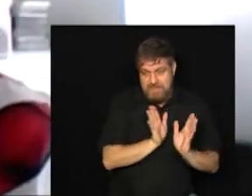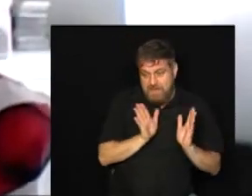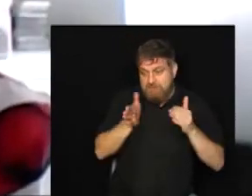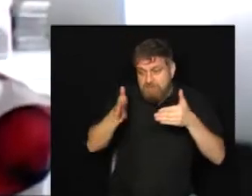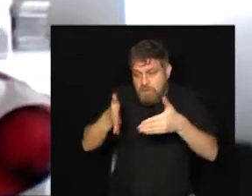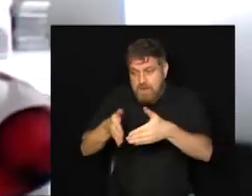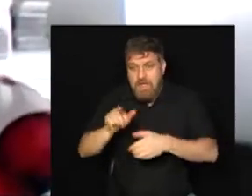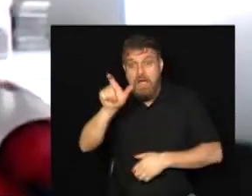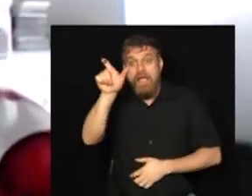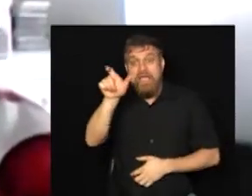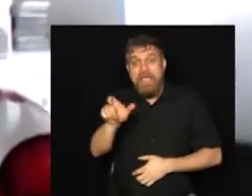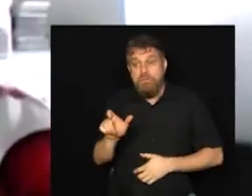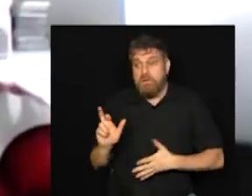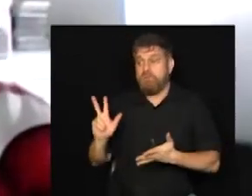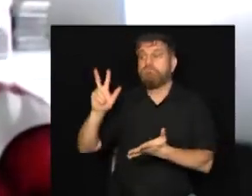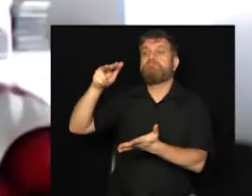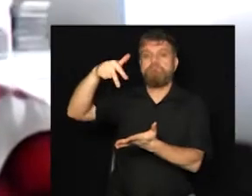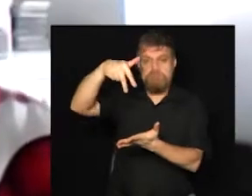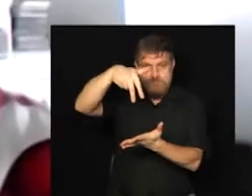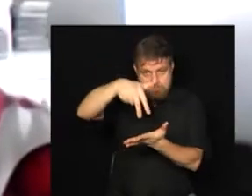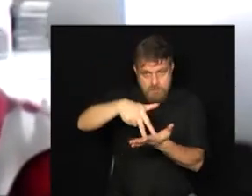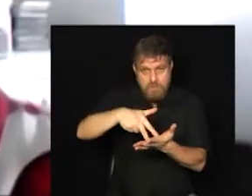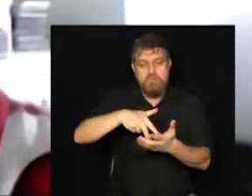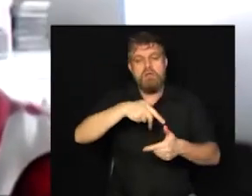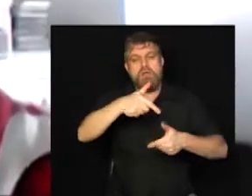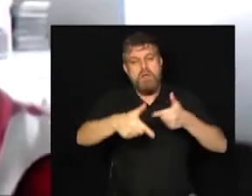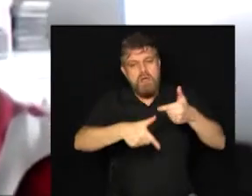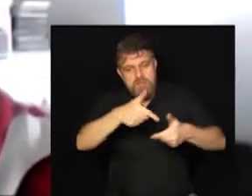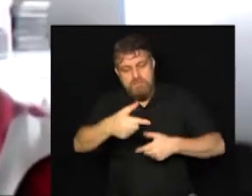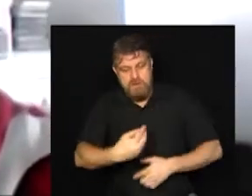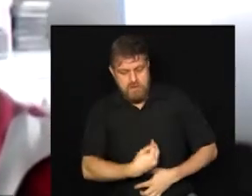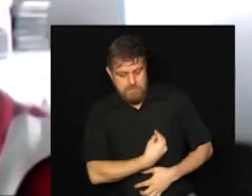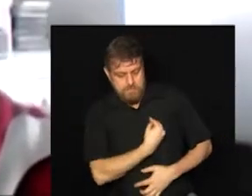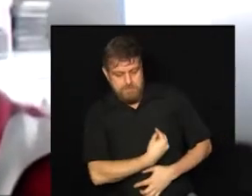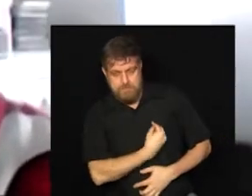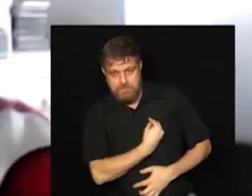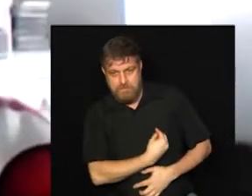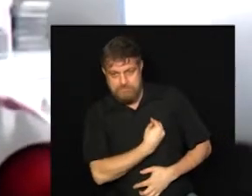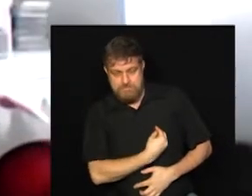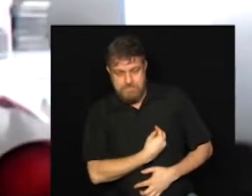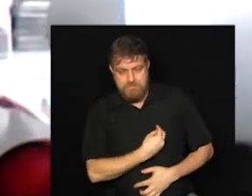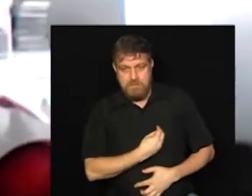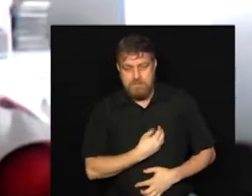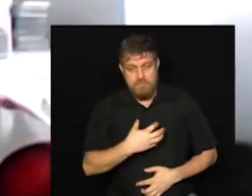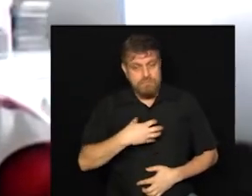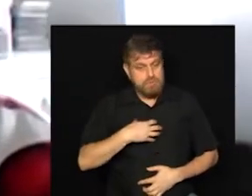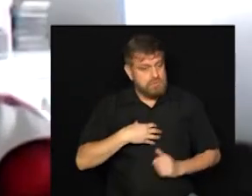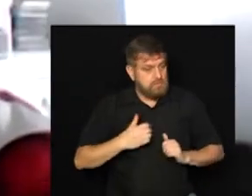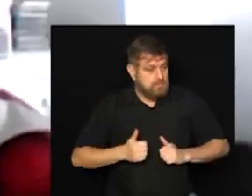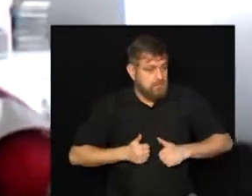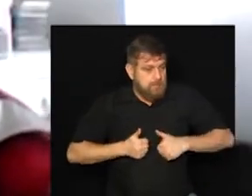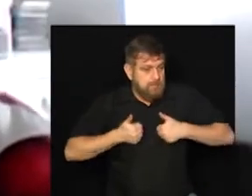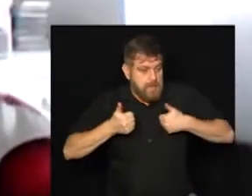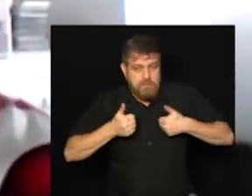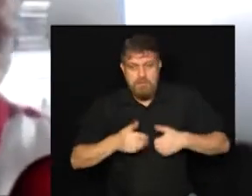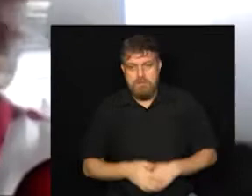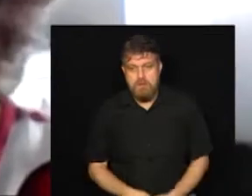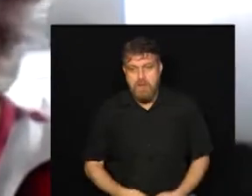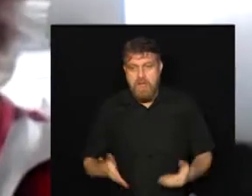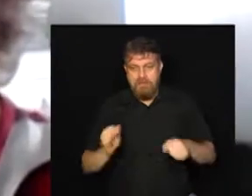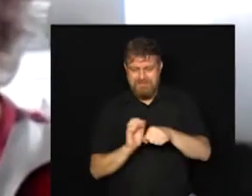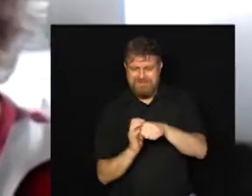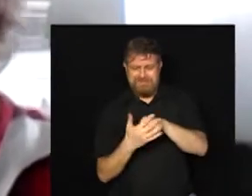essa mulher retome a sua vida da forma mais saudável possível, né? E agora